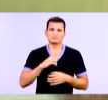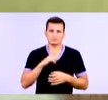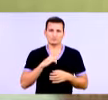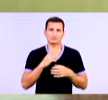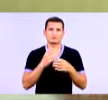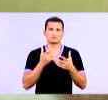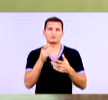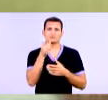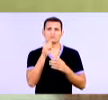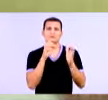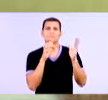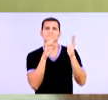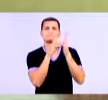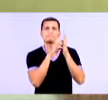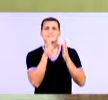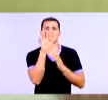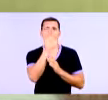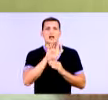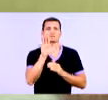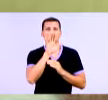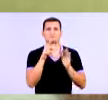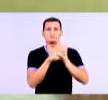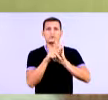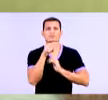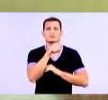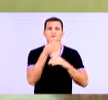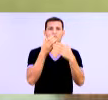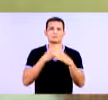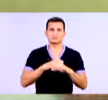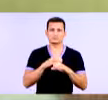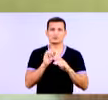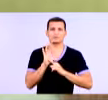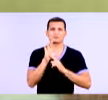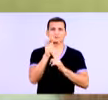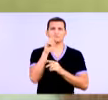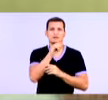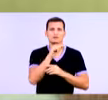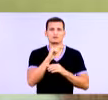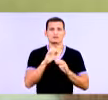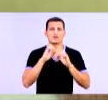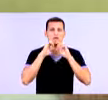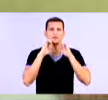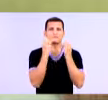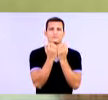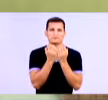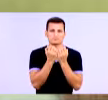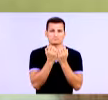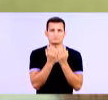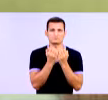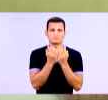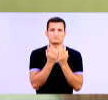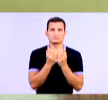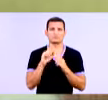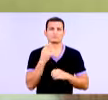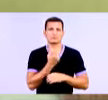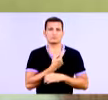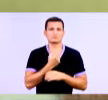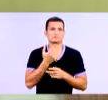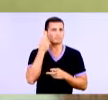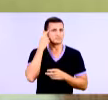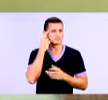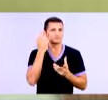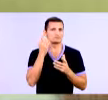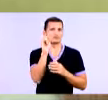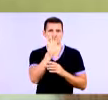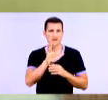uma gravura, uma imagem específica para aquele processo seletivo que representa aquele evento esporádico, né? Então, quando nós pensamos em imagens, nós temos também